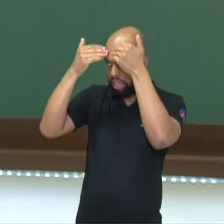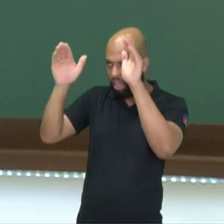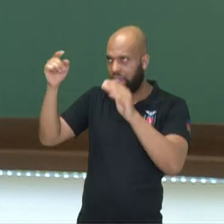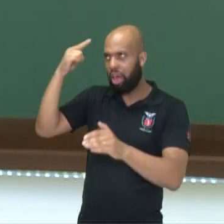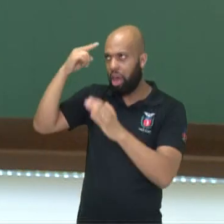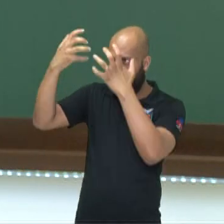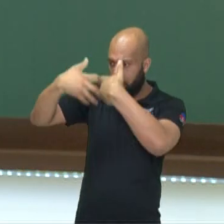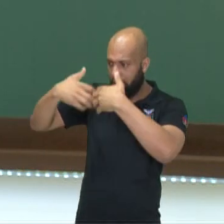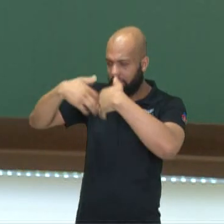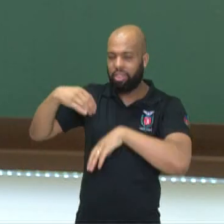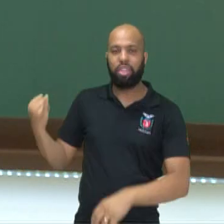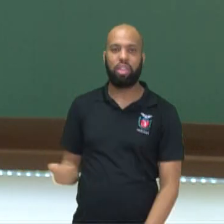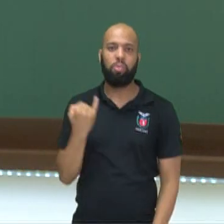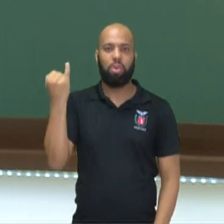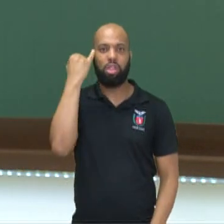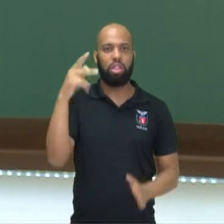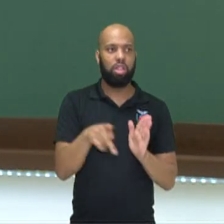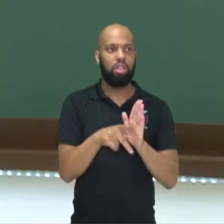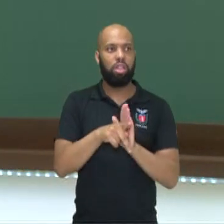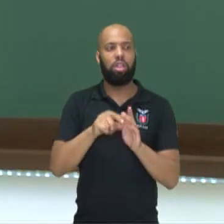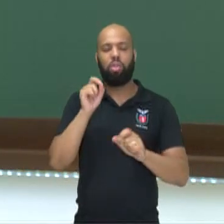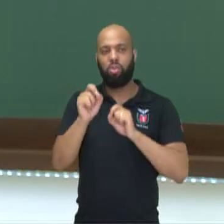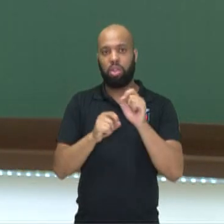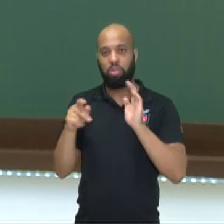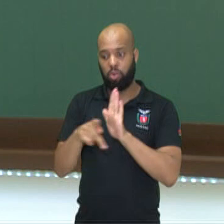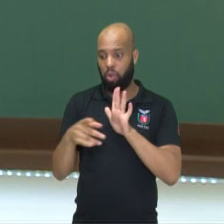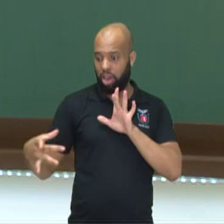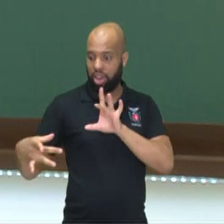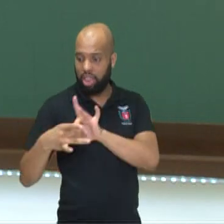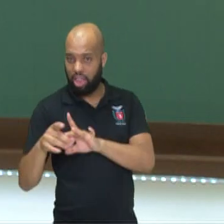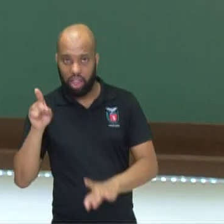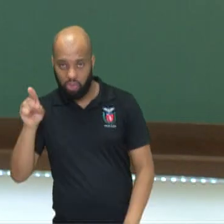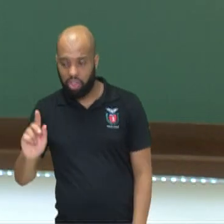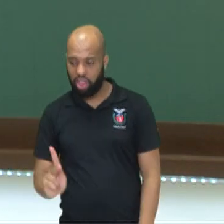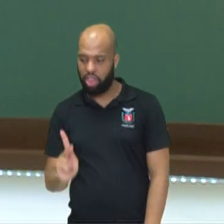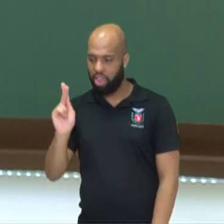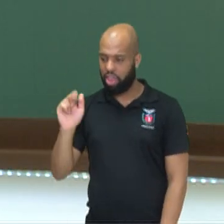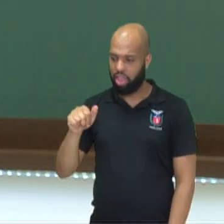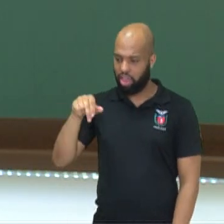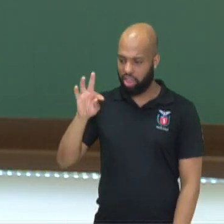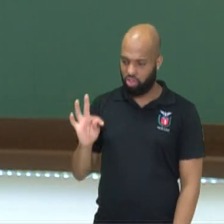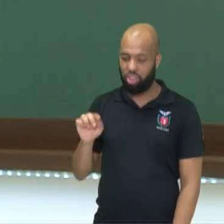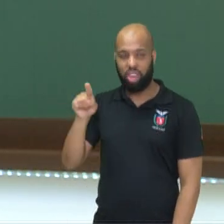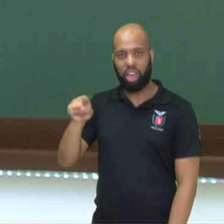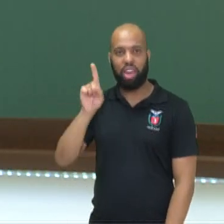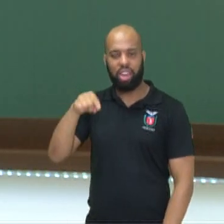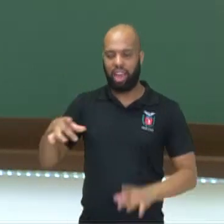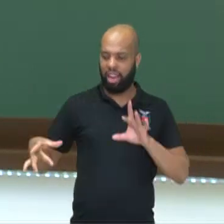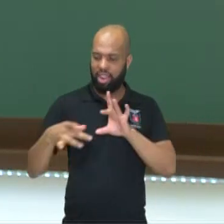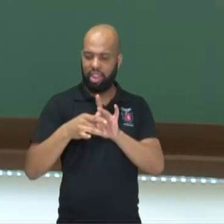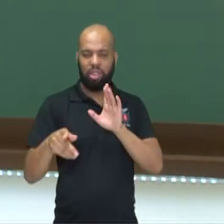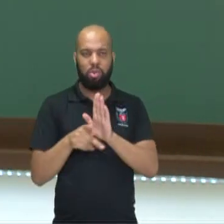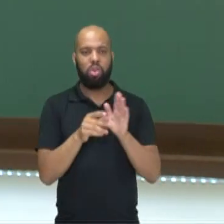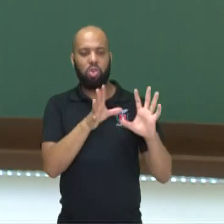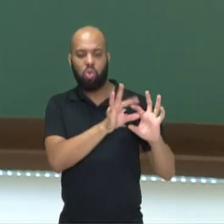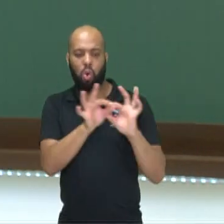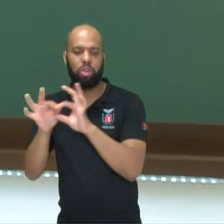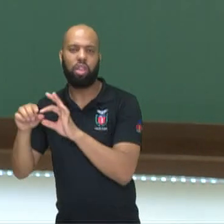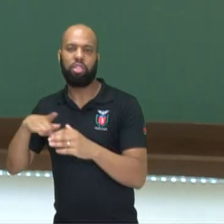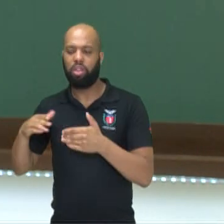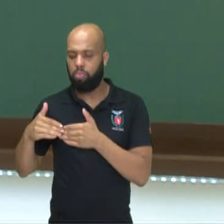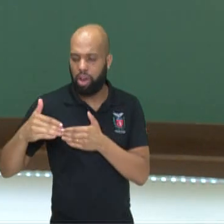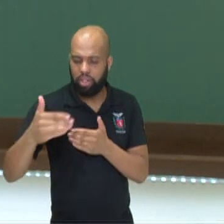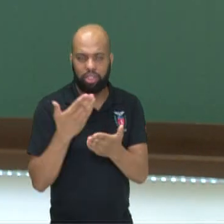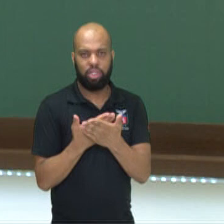do iluminismo no contexto kantiano. Kant é um filósofo desse contexto, que parte desse